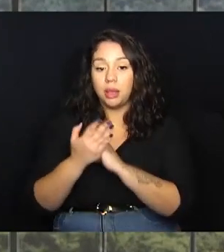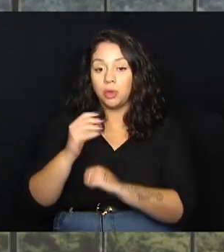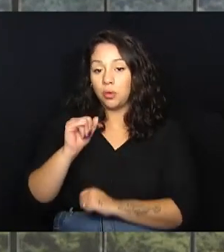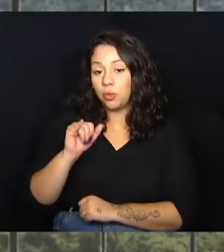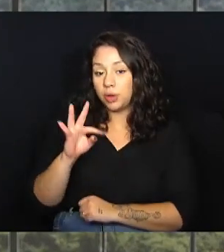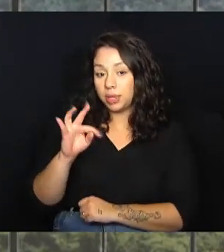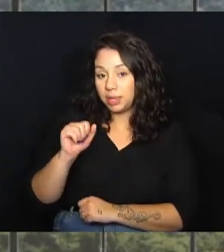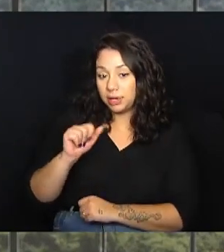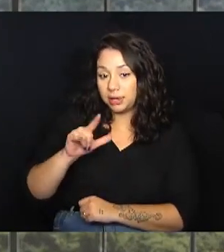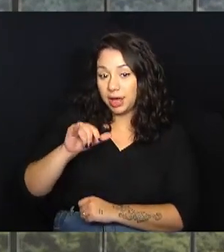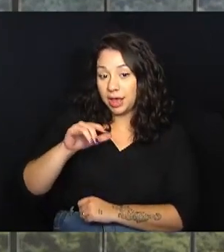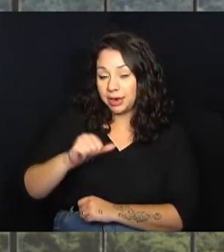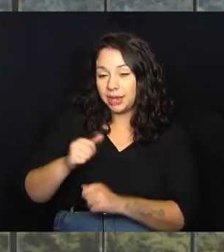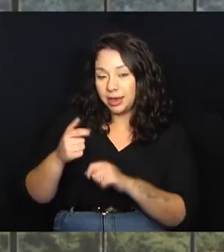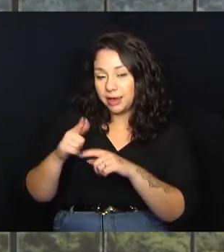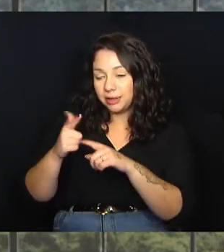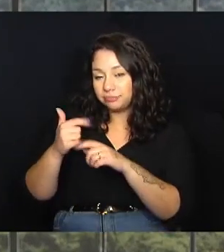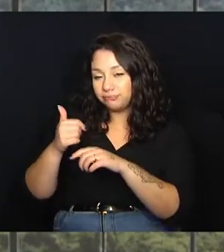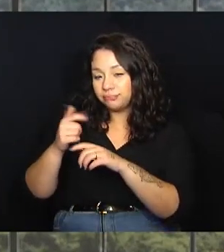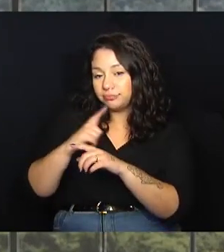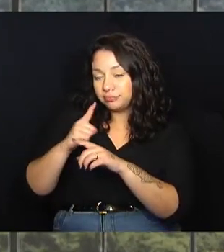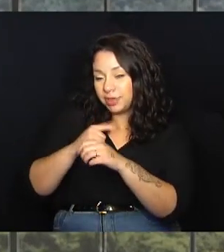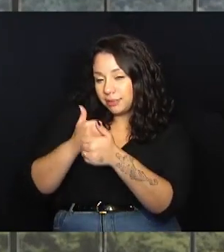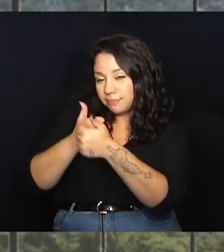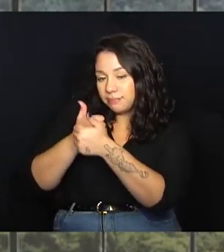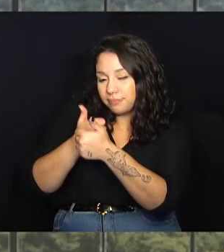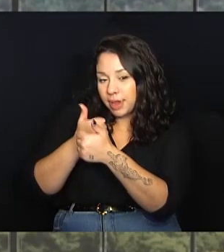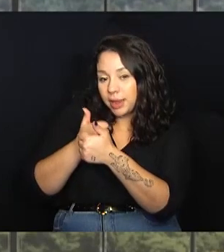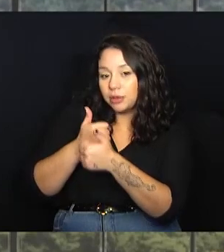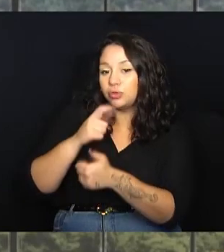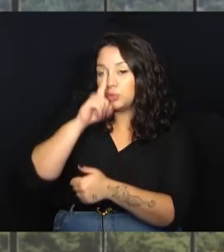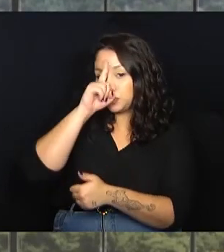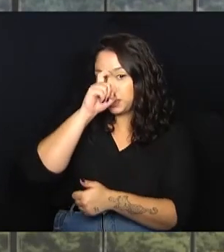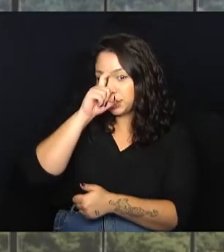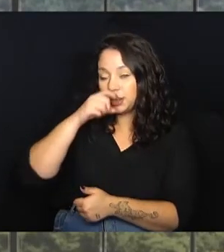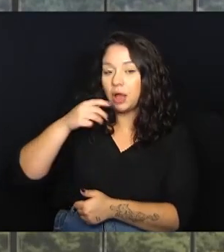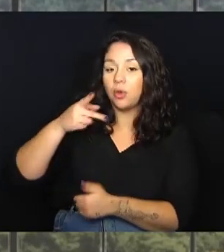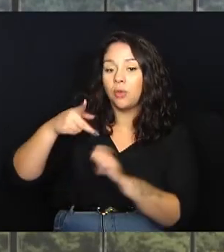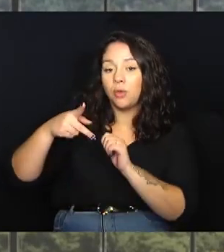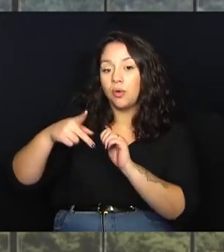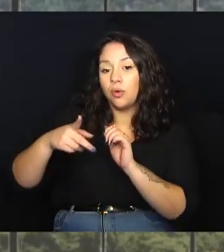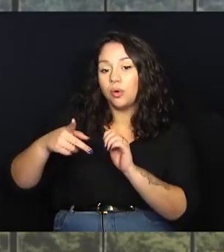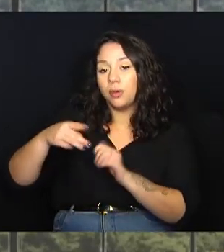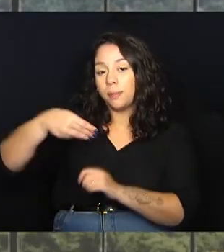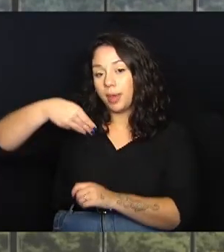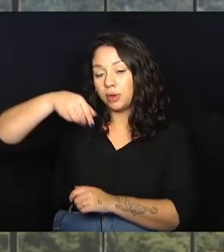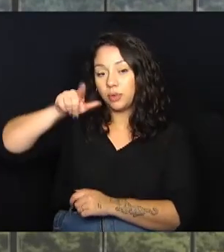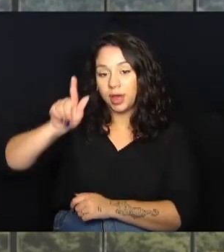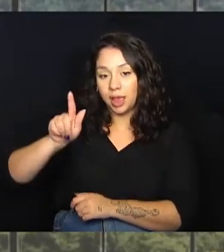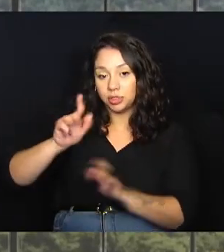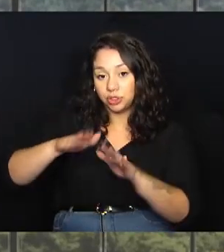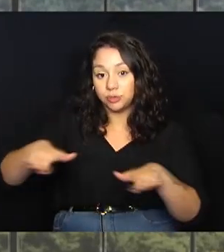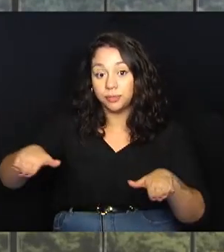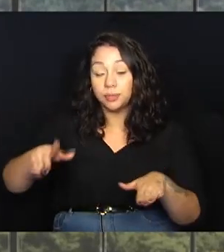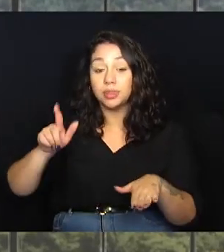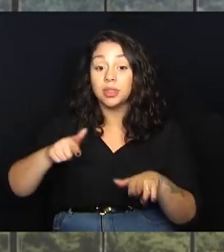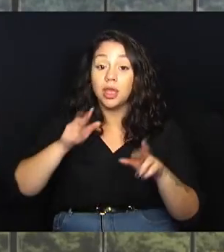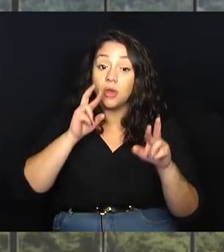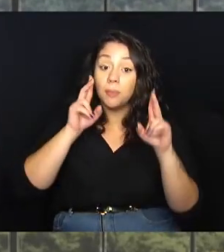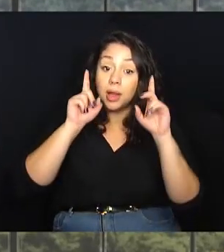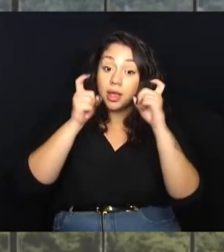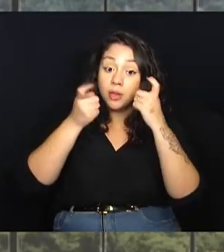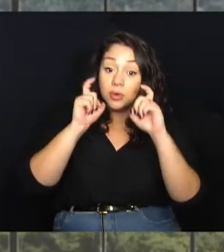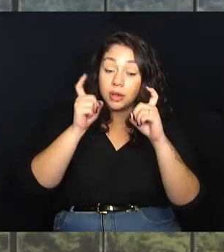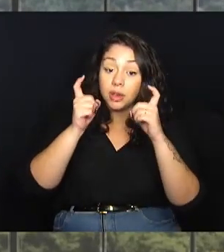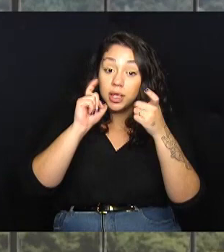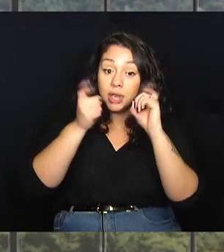Mário Gatinho, fica a Guardinha. Você tem aí uma reunião às 2h da tarde, é uma reunião informativa